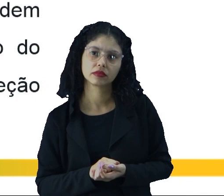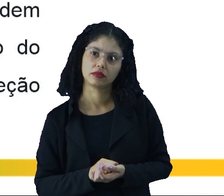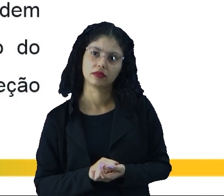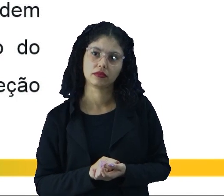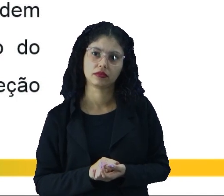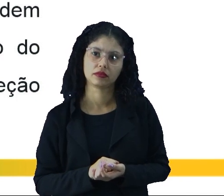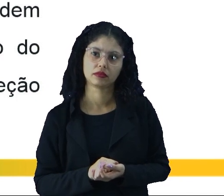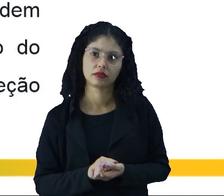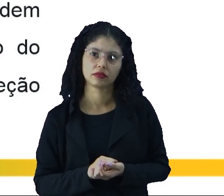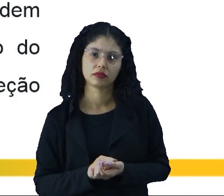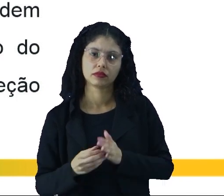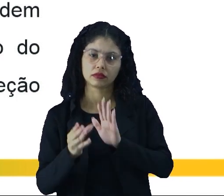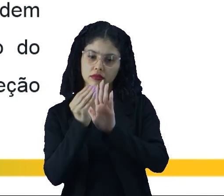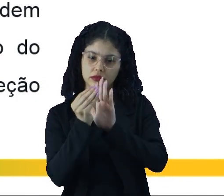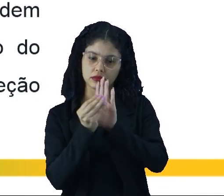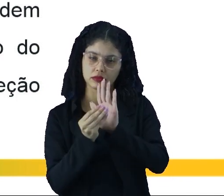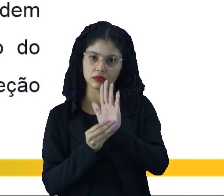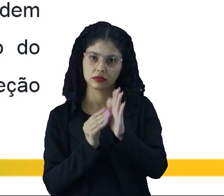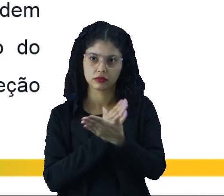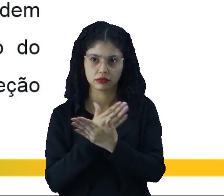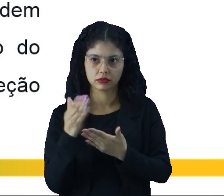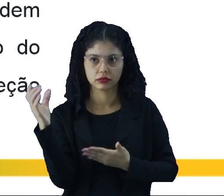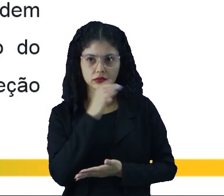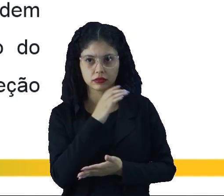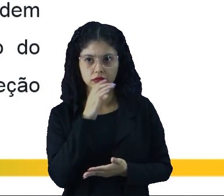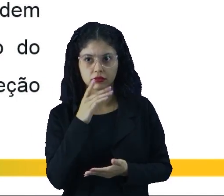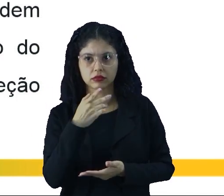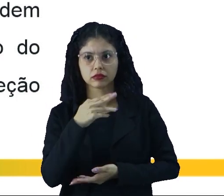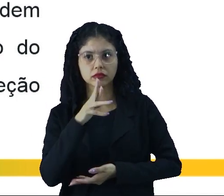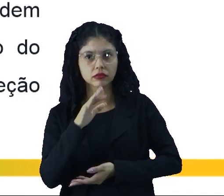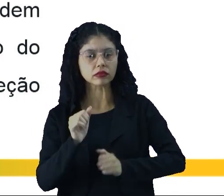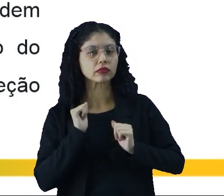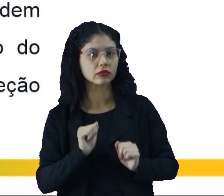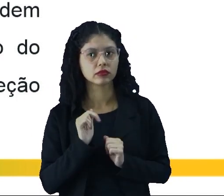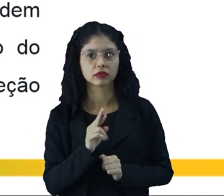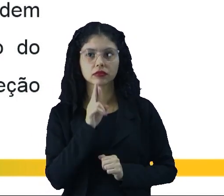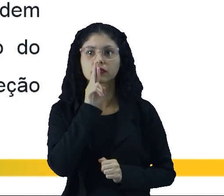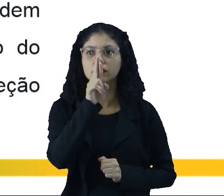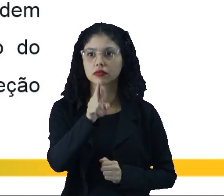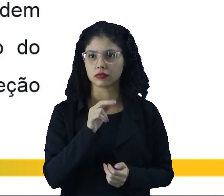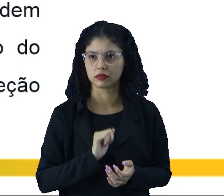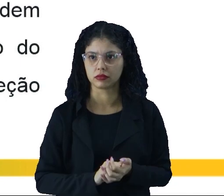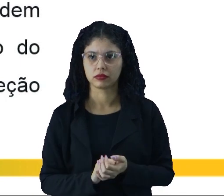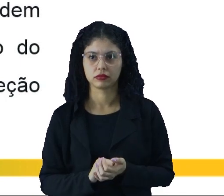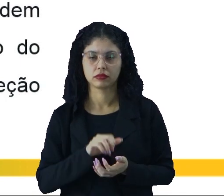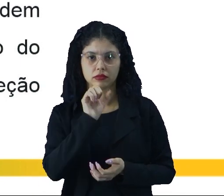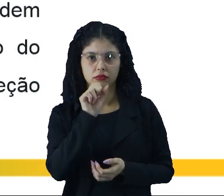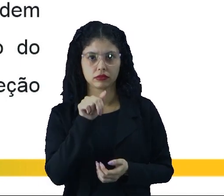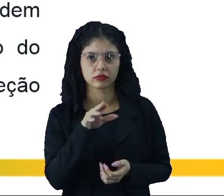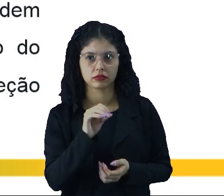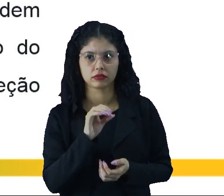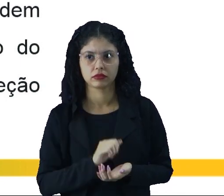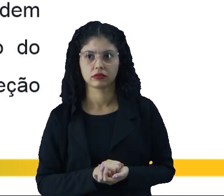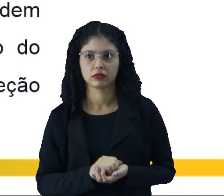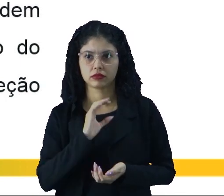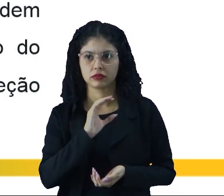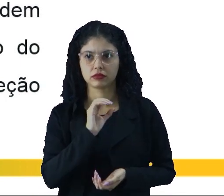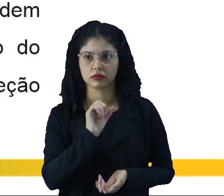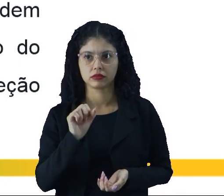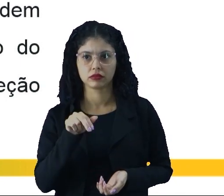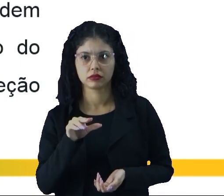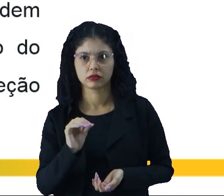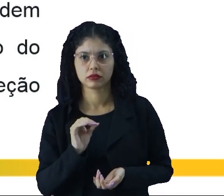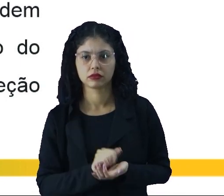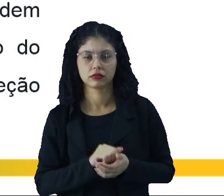As componentes da velocidade inicial do projétil podem ser calculadas por meio do seno e do